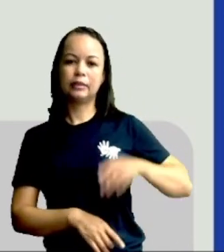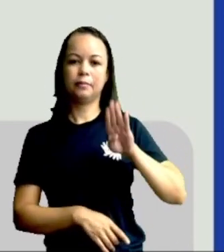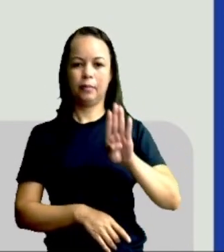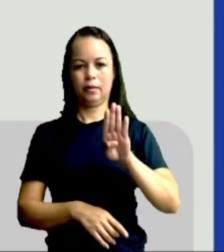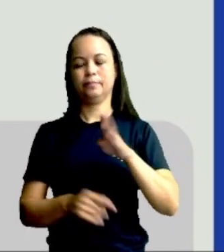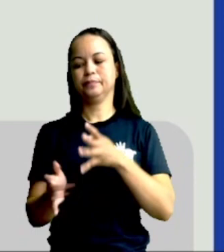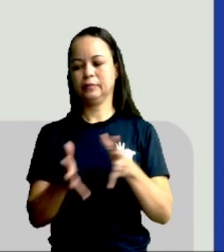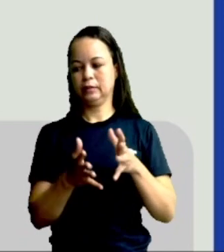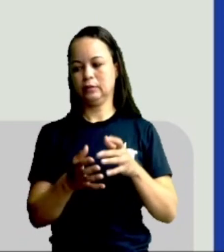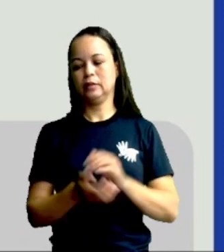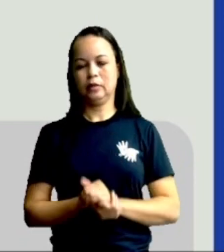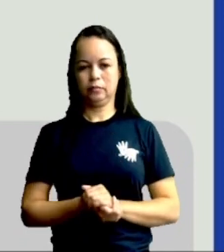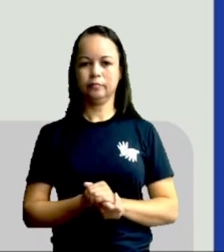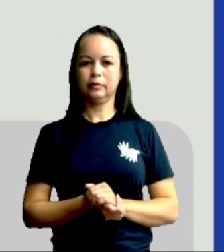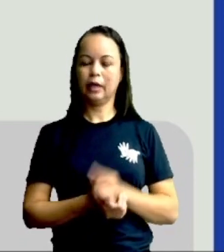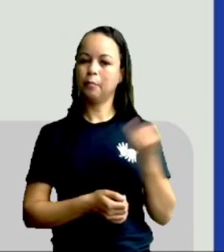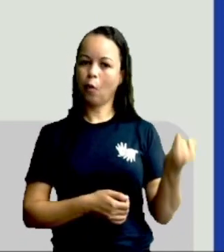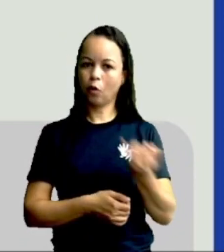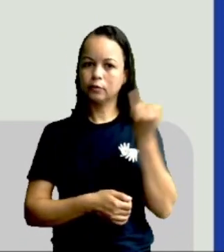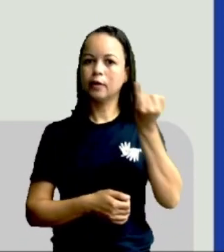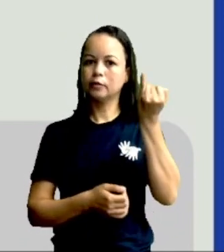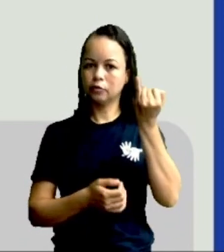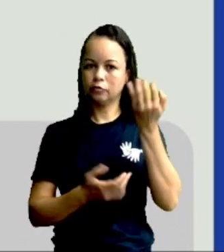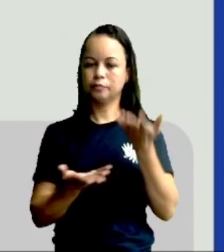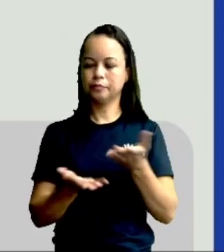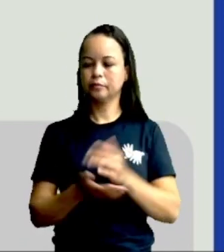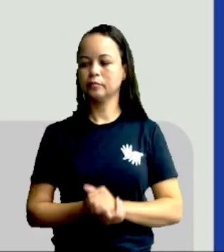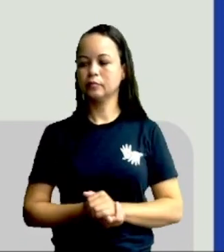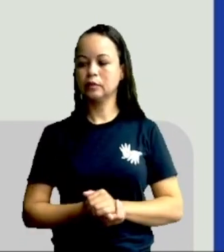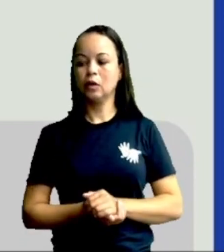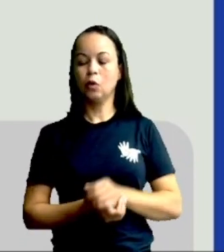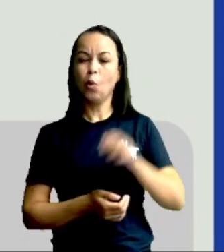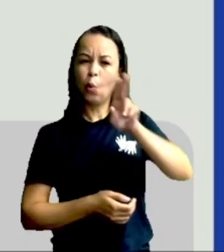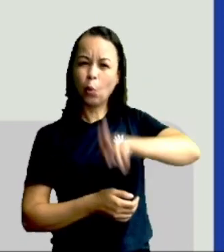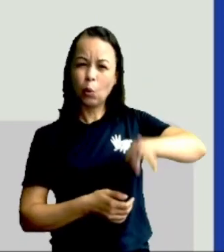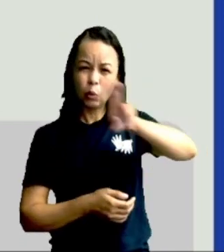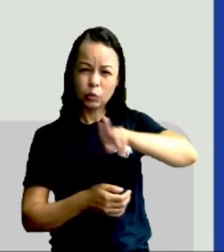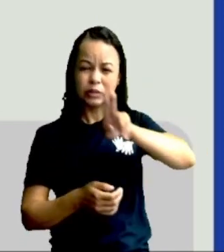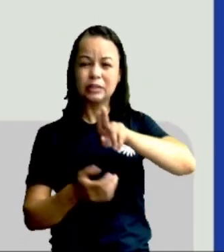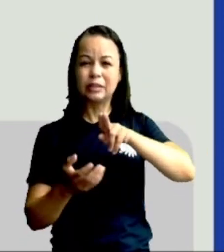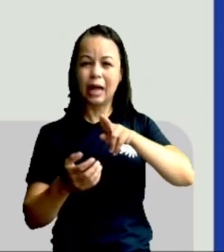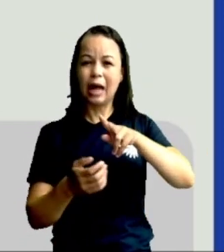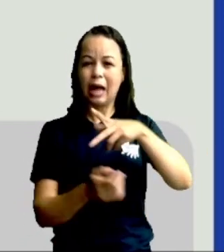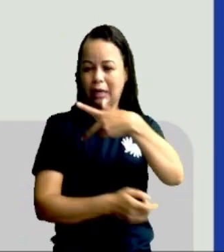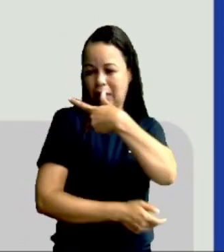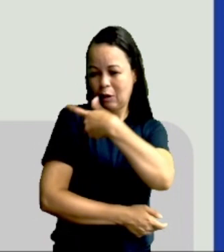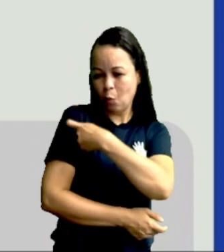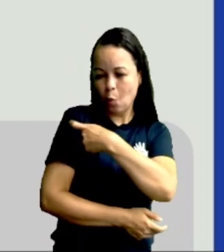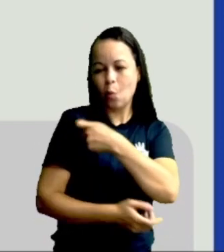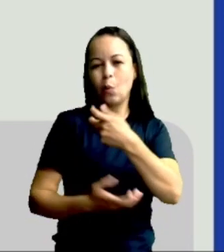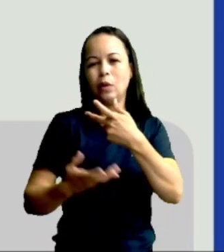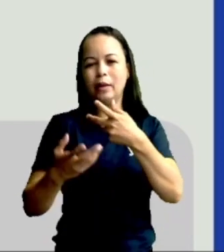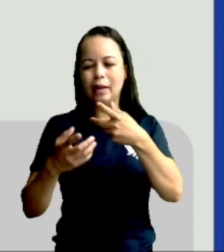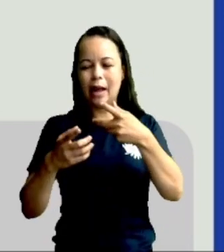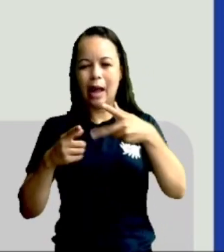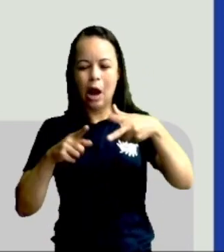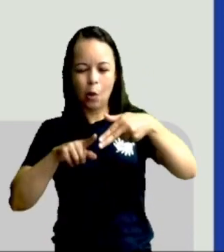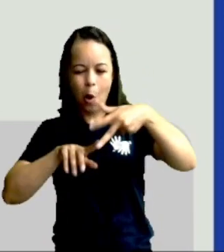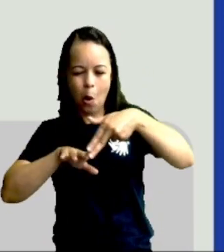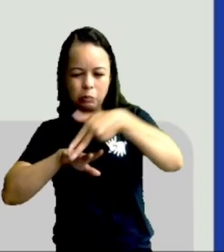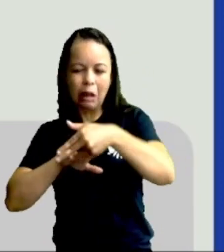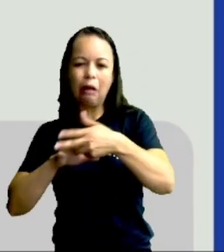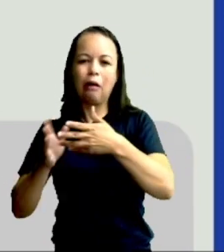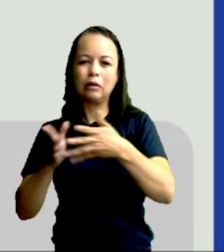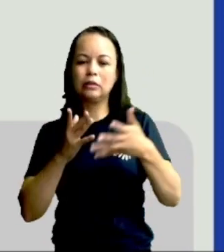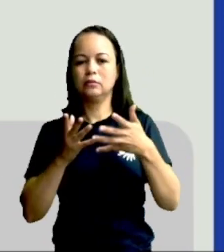de considerar ela. Não use ou compartilhe agulhas e seringas e objetos cortantes. Principalmente quando a